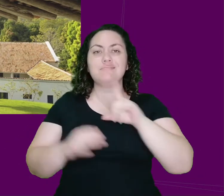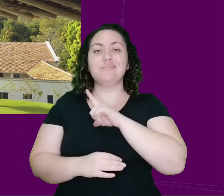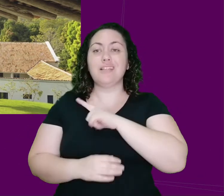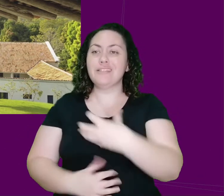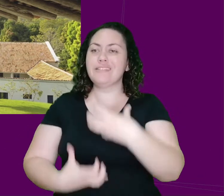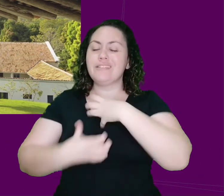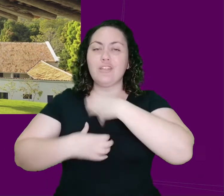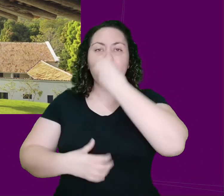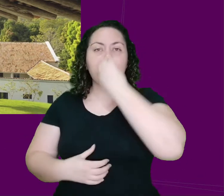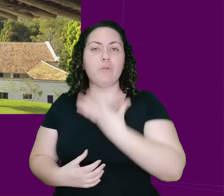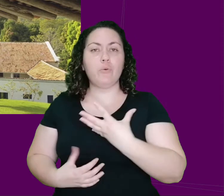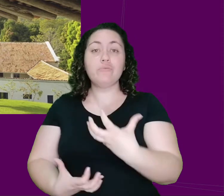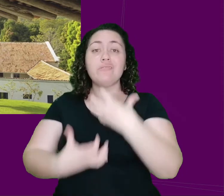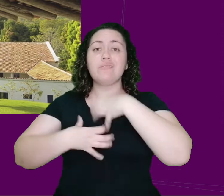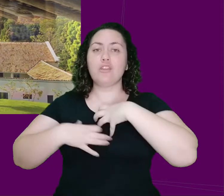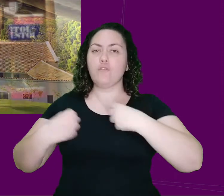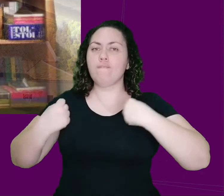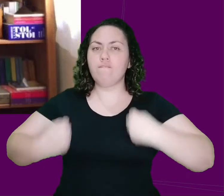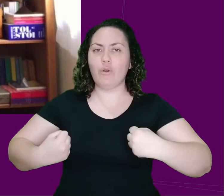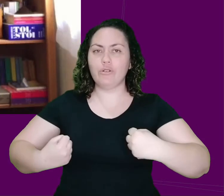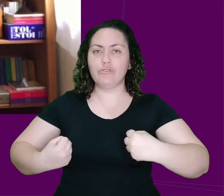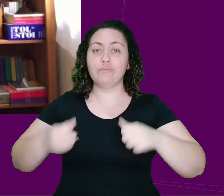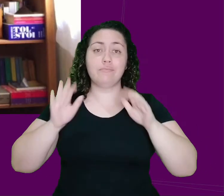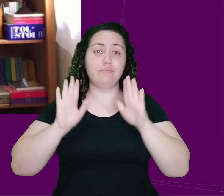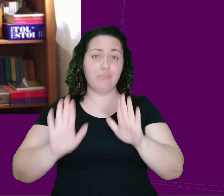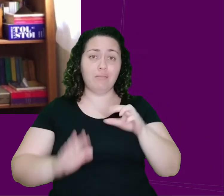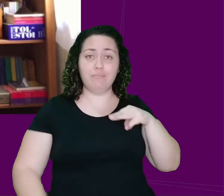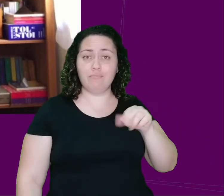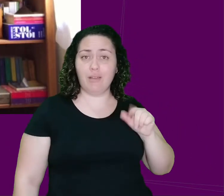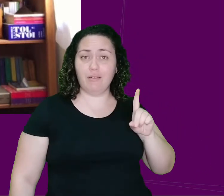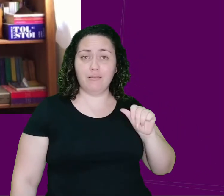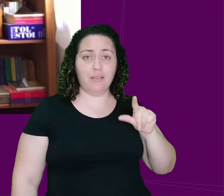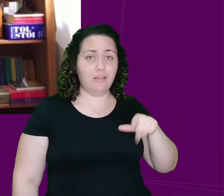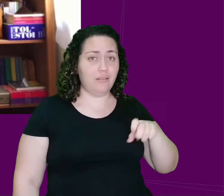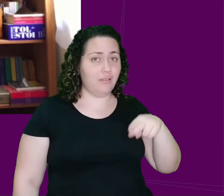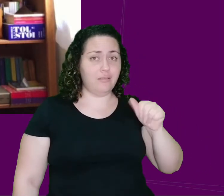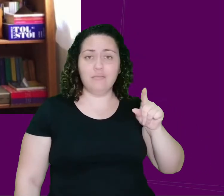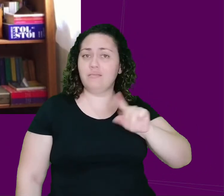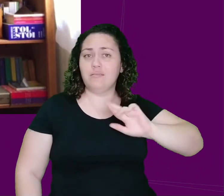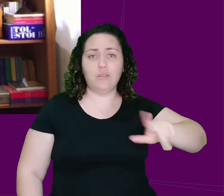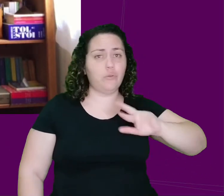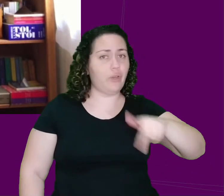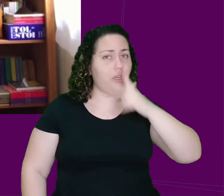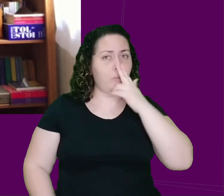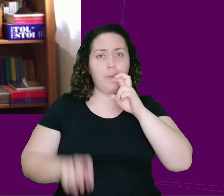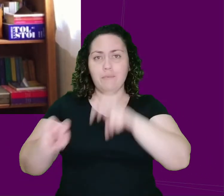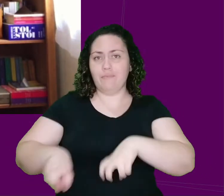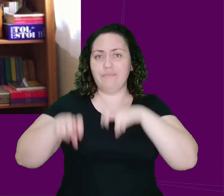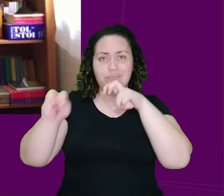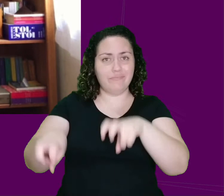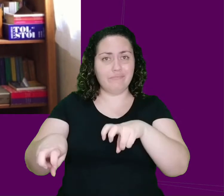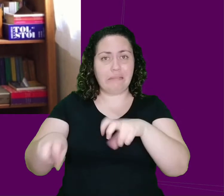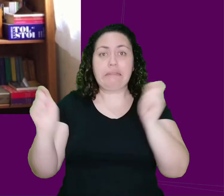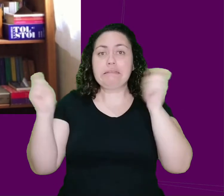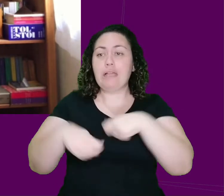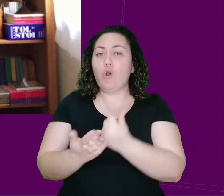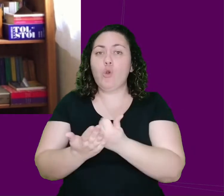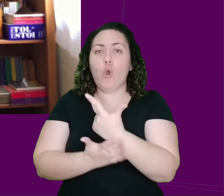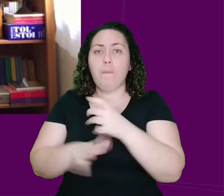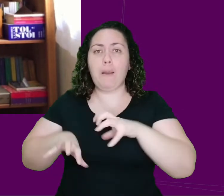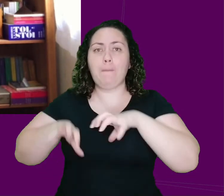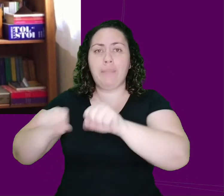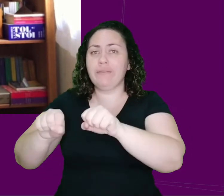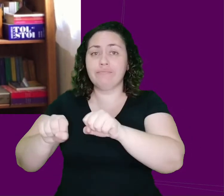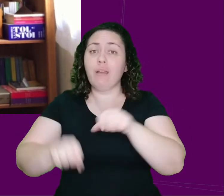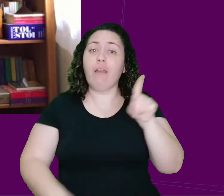Sentimos-nos bons, sentimos-nos fortes. Só que Madalena não é São Bernardo. Ela não é um objeto que ele possua, ela é